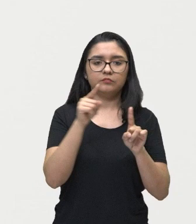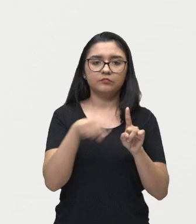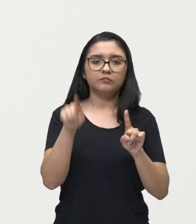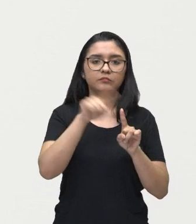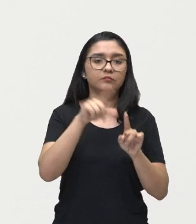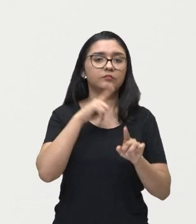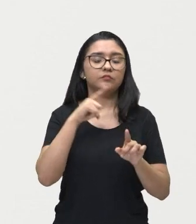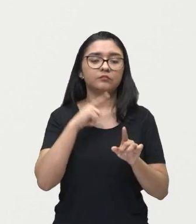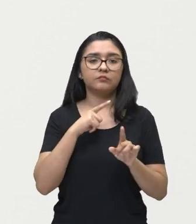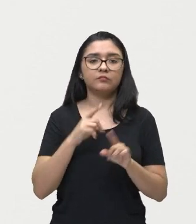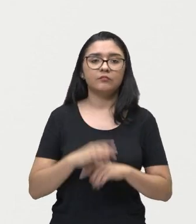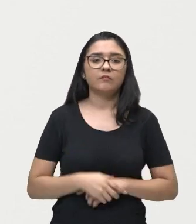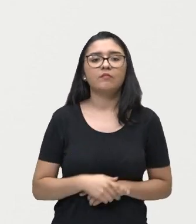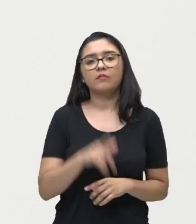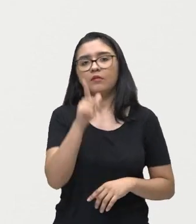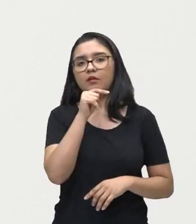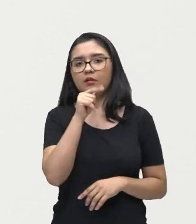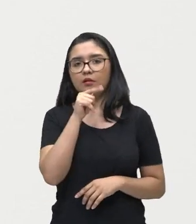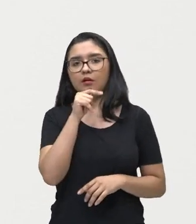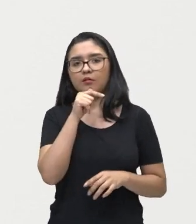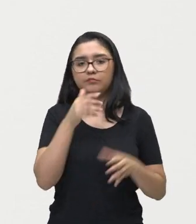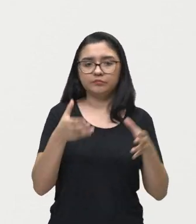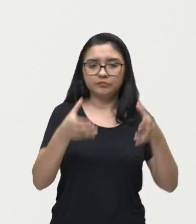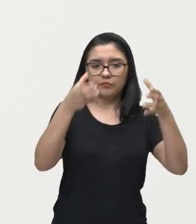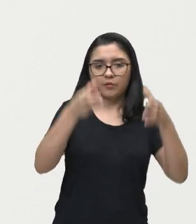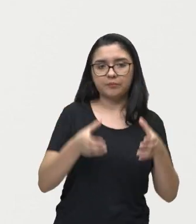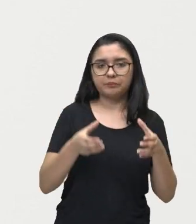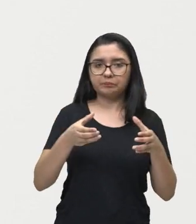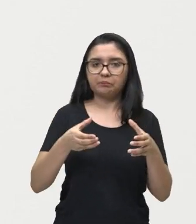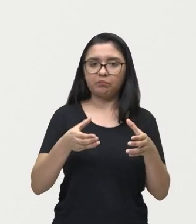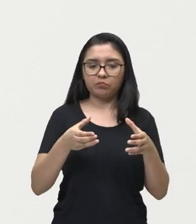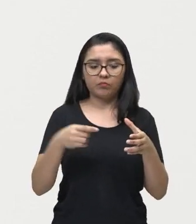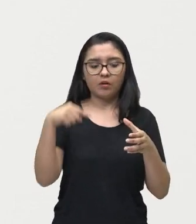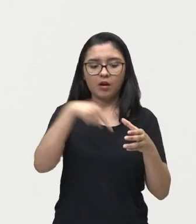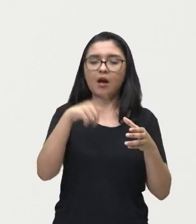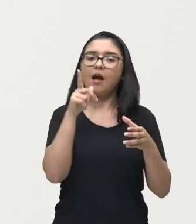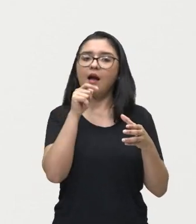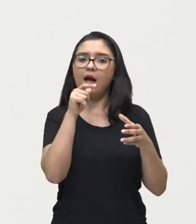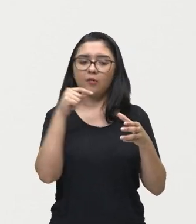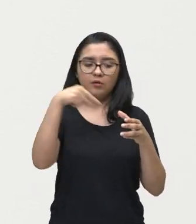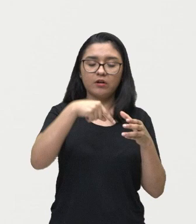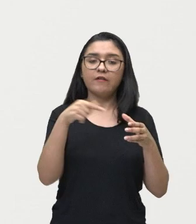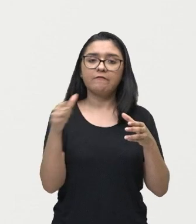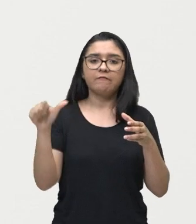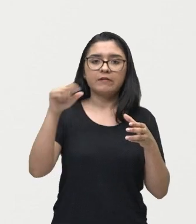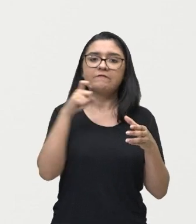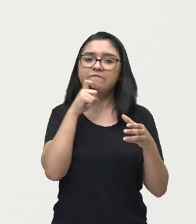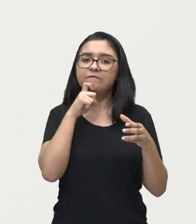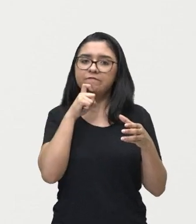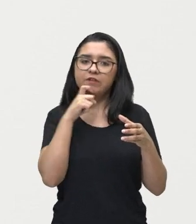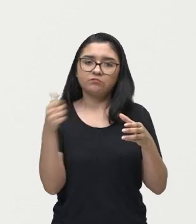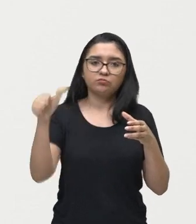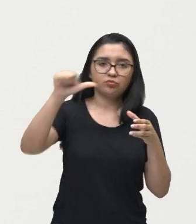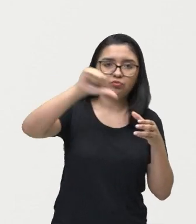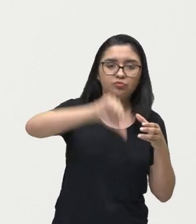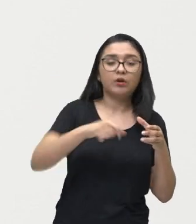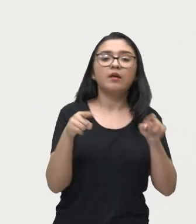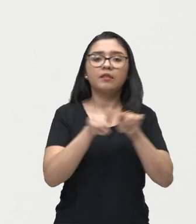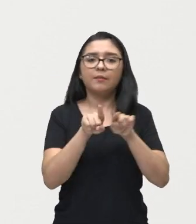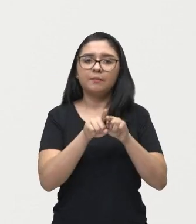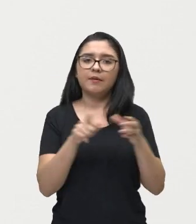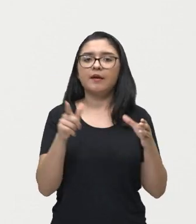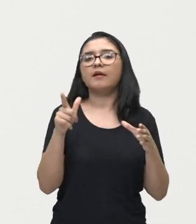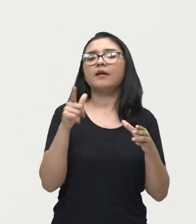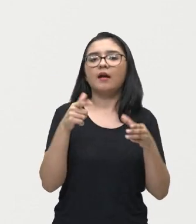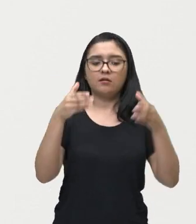o aquecimento de líquidos em uma panela. Você tem a água fria e a água quente envolvendo